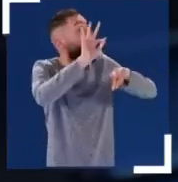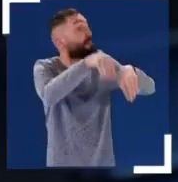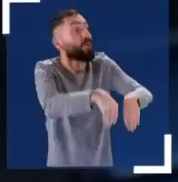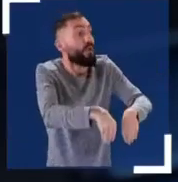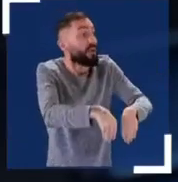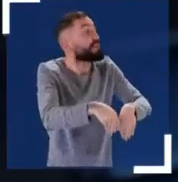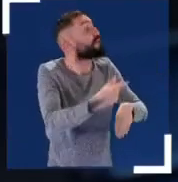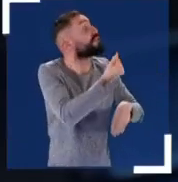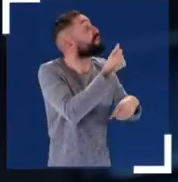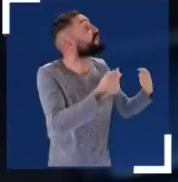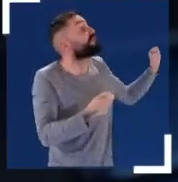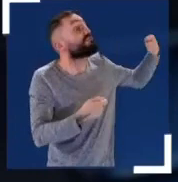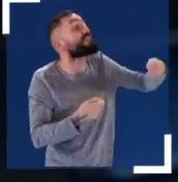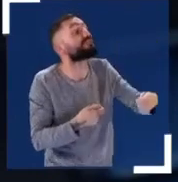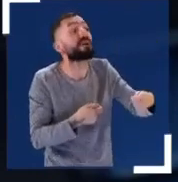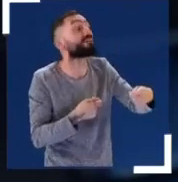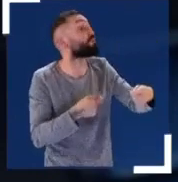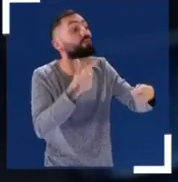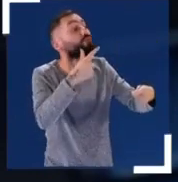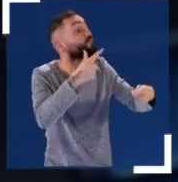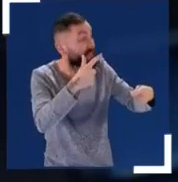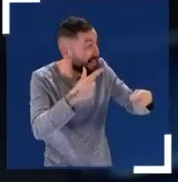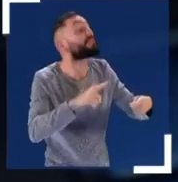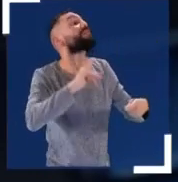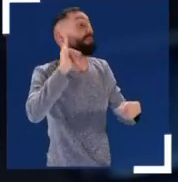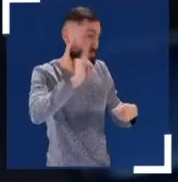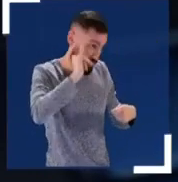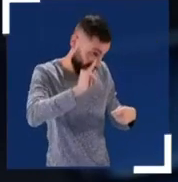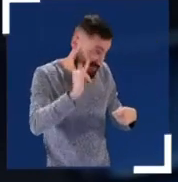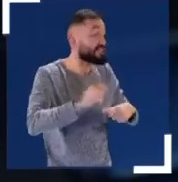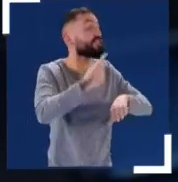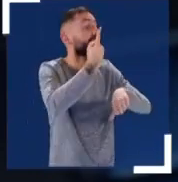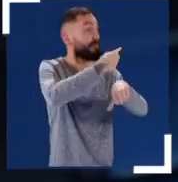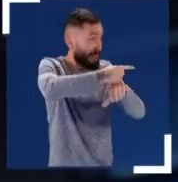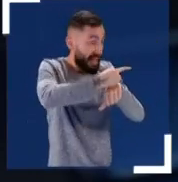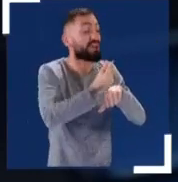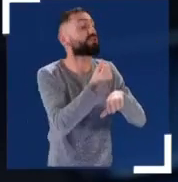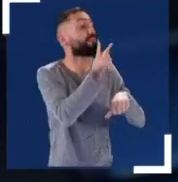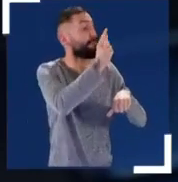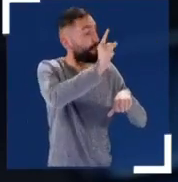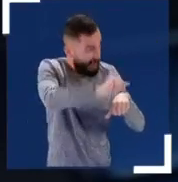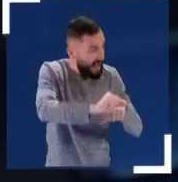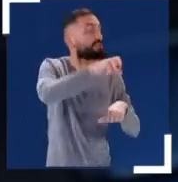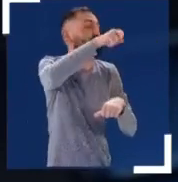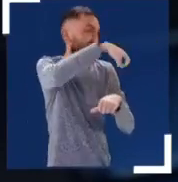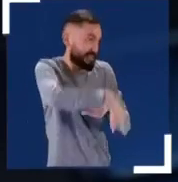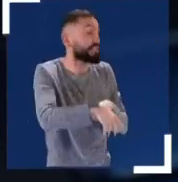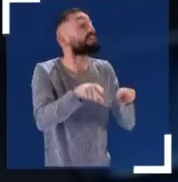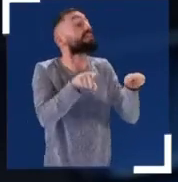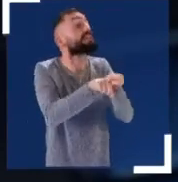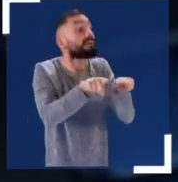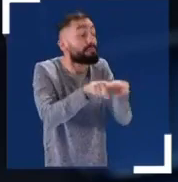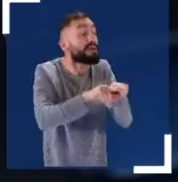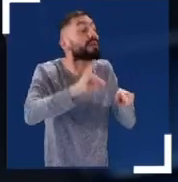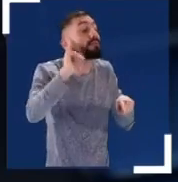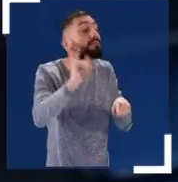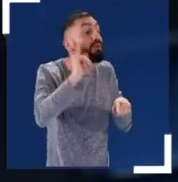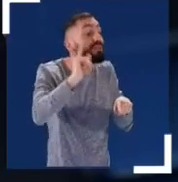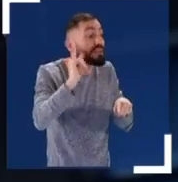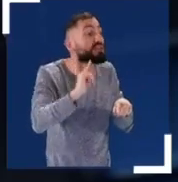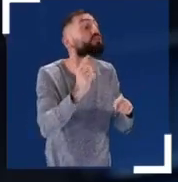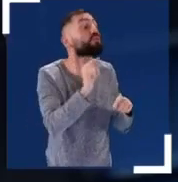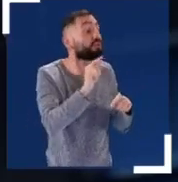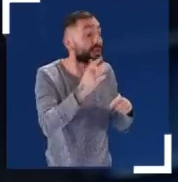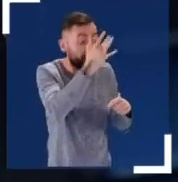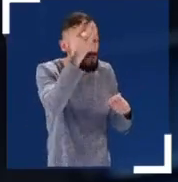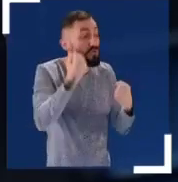se não tem investimento, é claro que tem que ter a redução do pedágio para níveis mais baratos e, ao mesmo tempo, com a tarifa reduzida